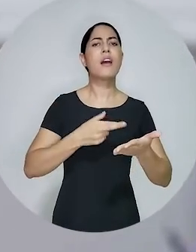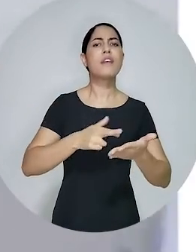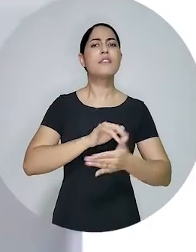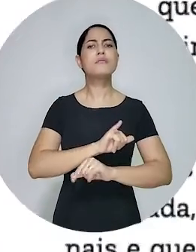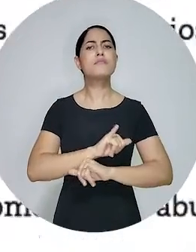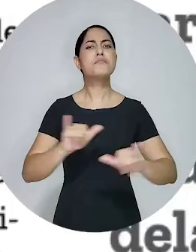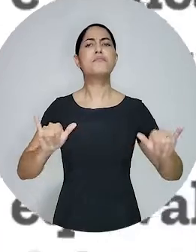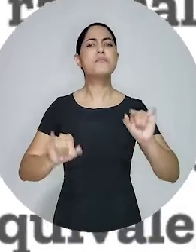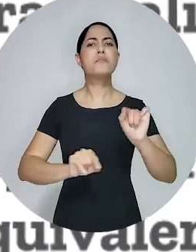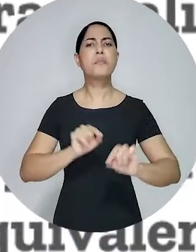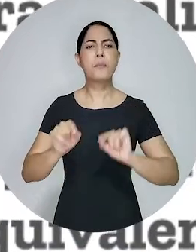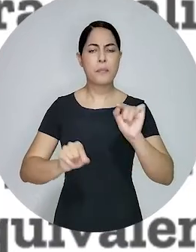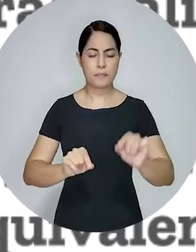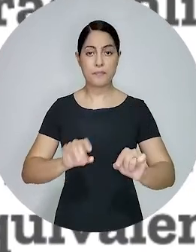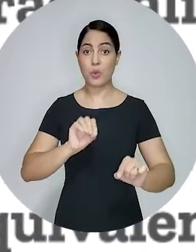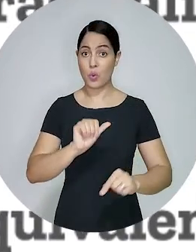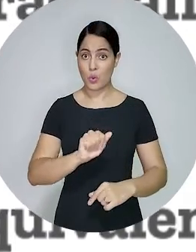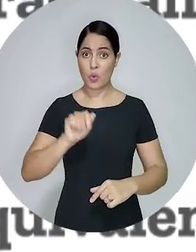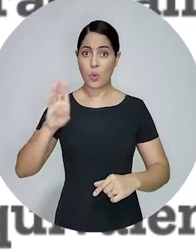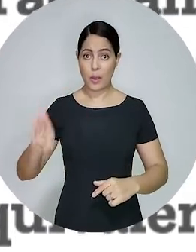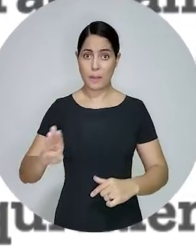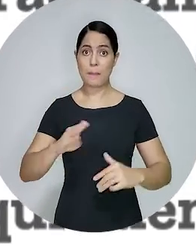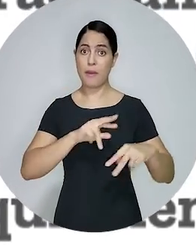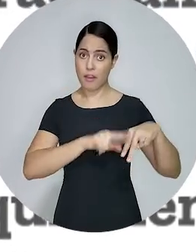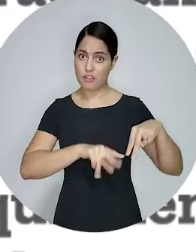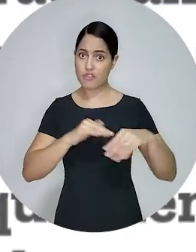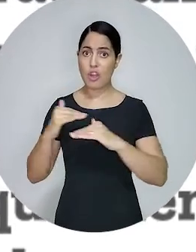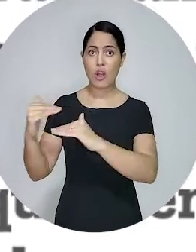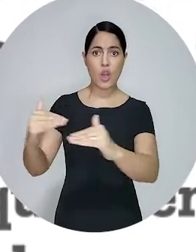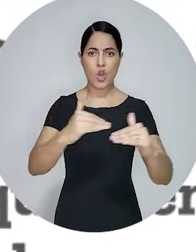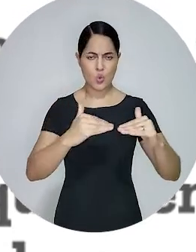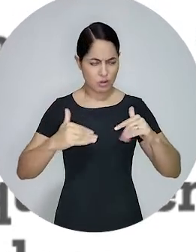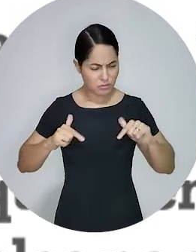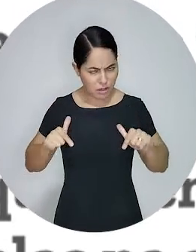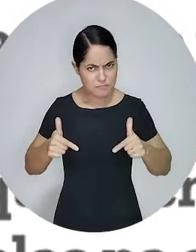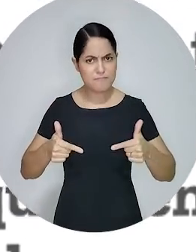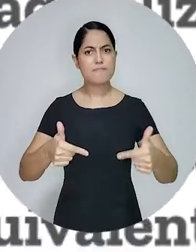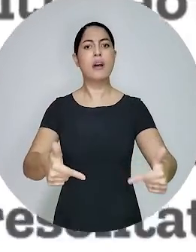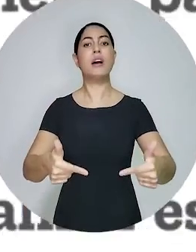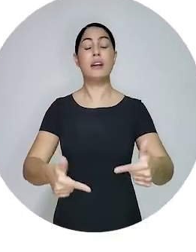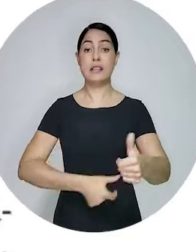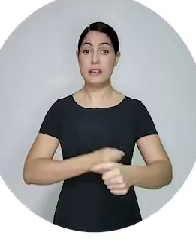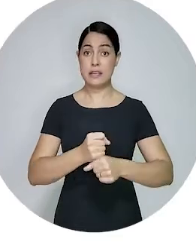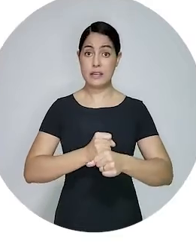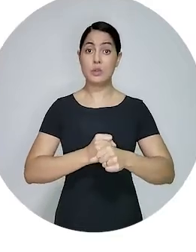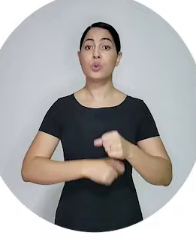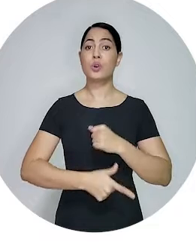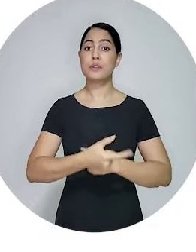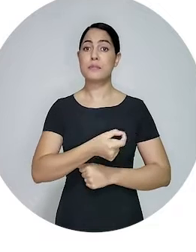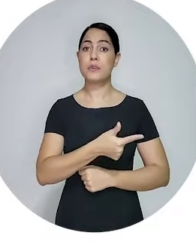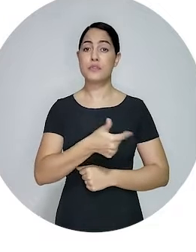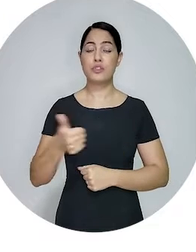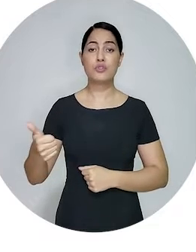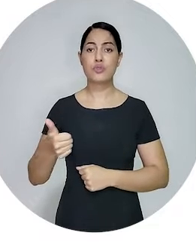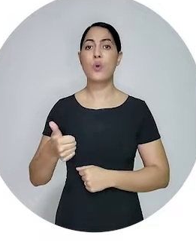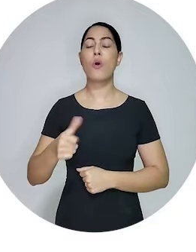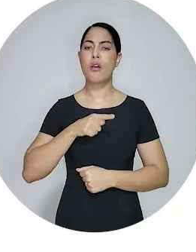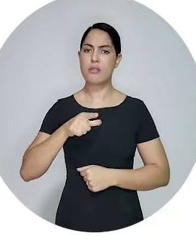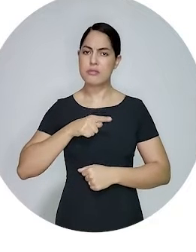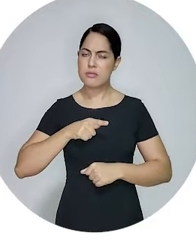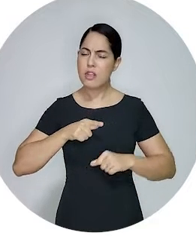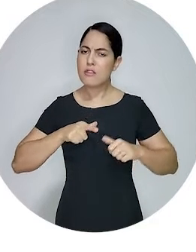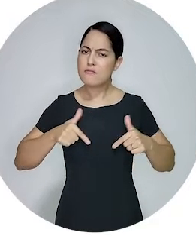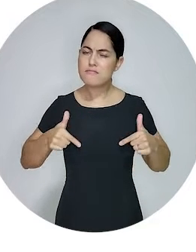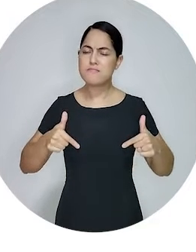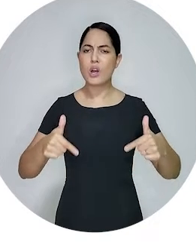Beto Simonetti, a revista destacou o empenho da Ordem em promover a igualdade de gênero e afirmou que em